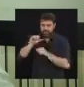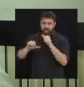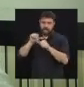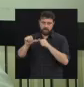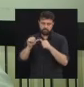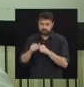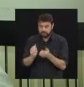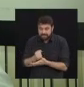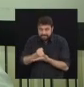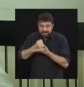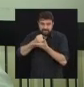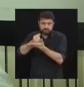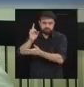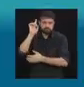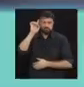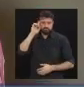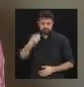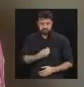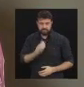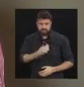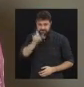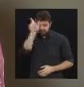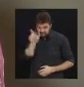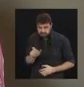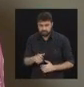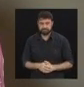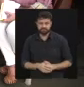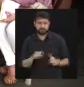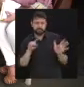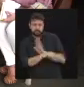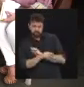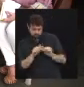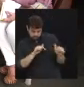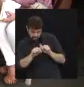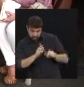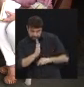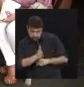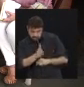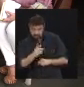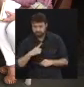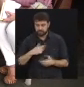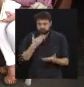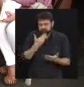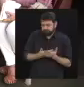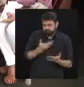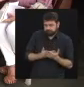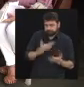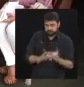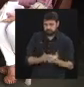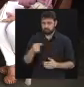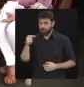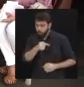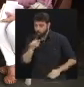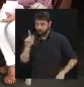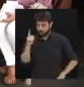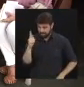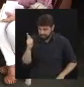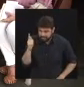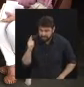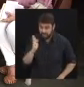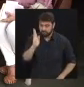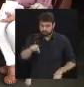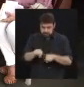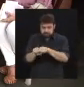ajuda muito no dia a dia da paciente. E você já trabalha, Gabriel? Não, no caso eu estou só estudando, né? Então, o Gabriel, ele